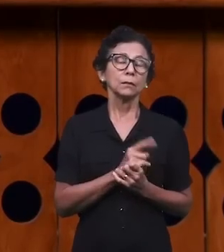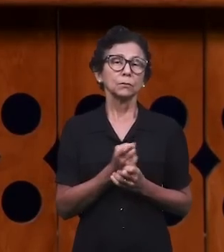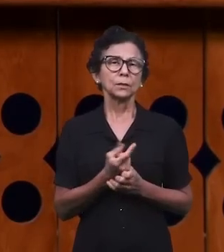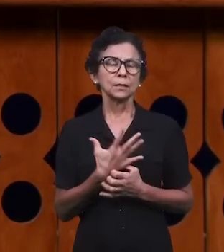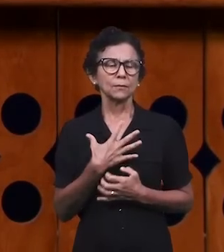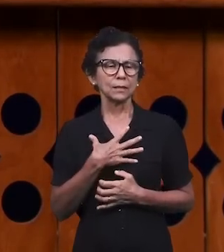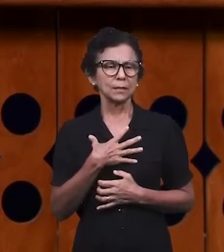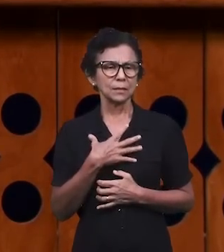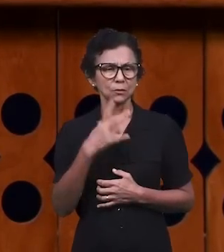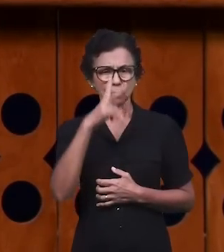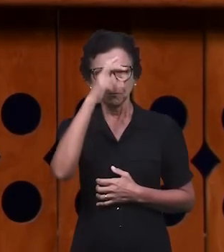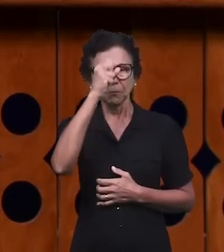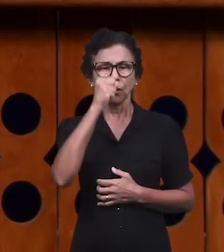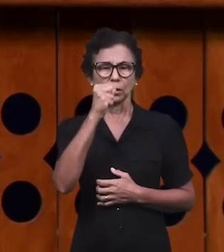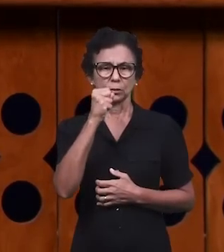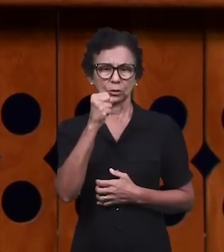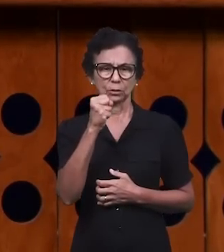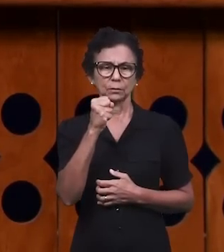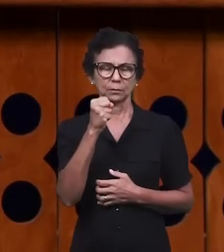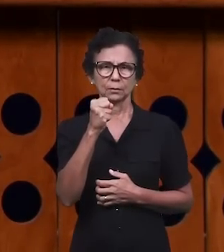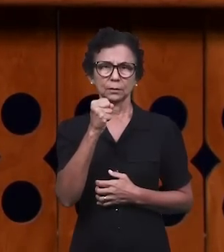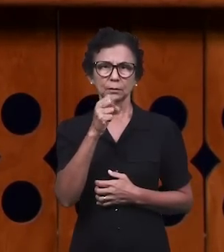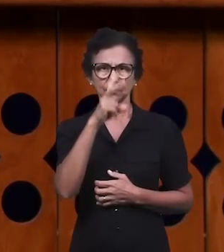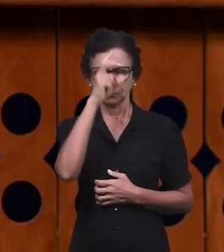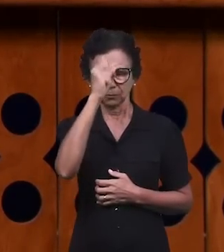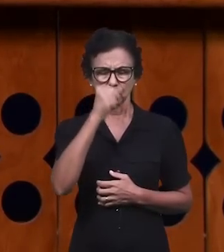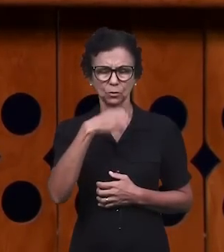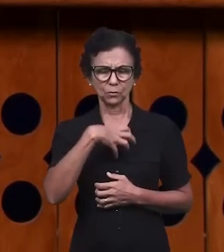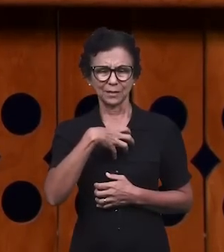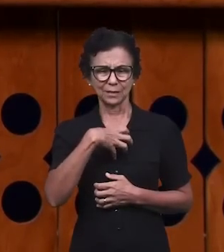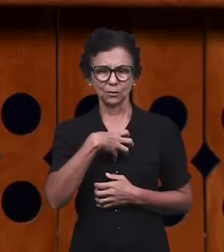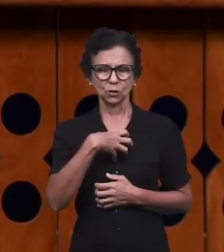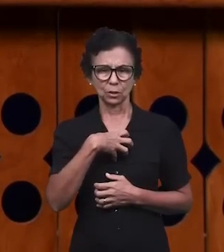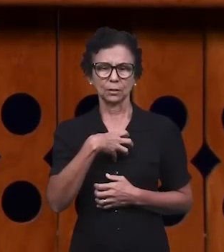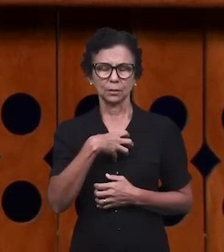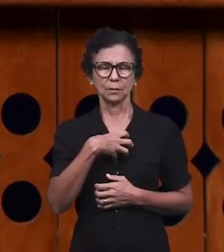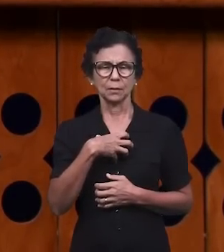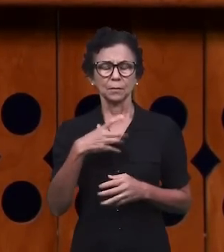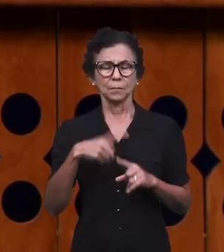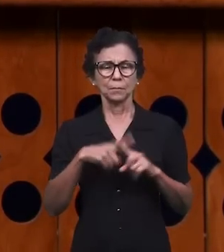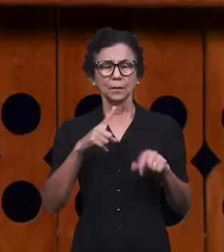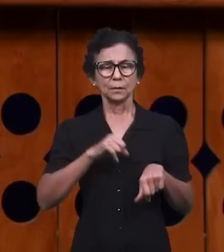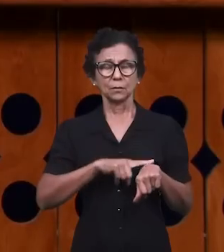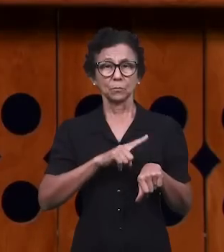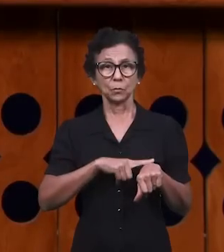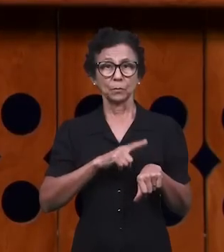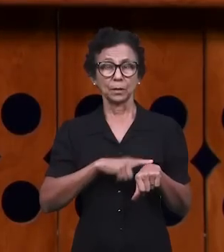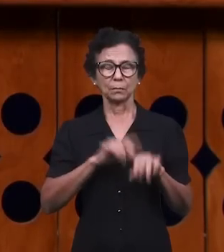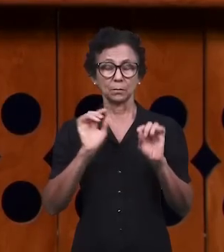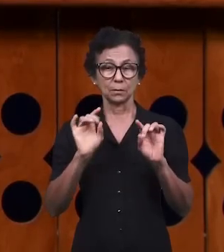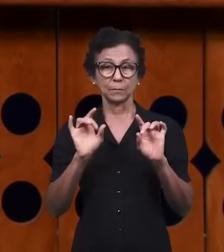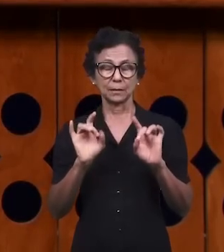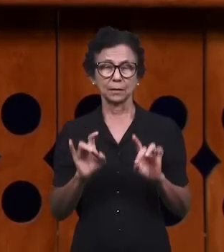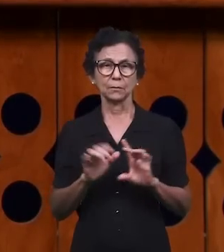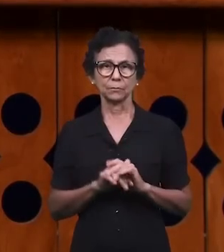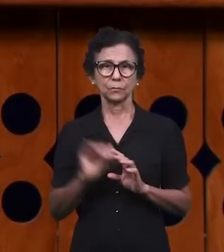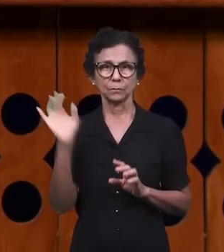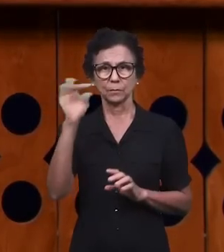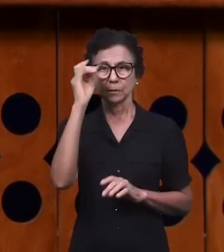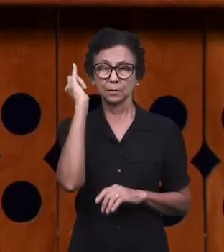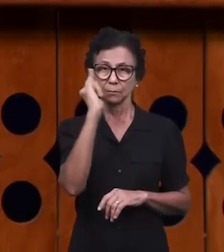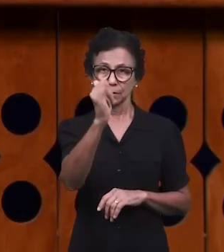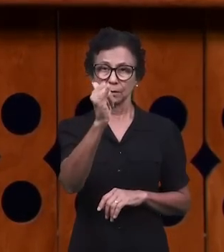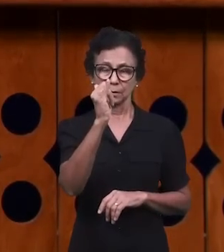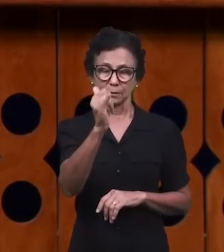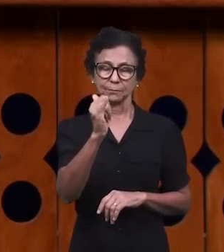alimentar. Em todos os aspectos, ela vai te alimentar. Mas tem uma hora específica que o Espírito Santo quer falar com você.